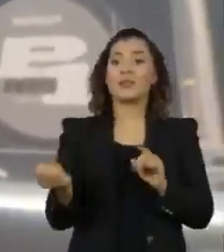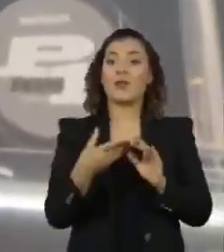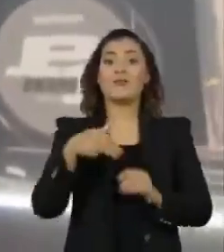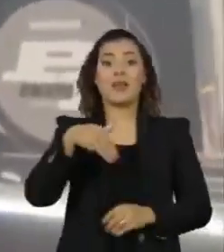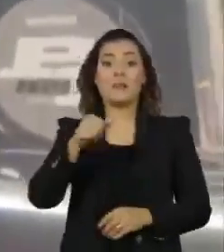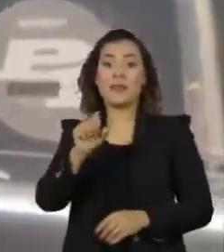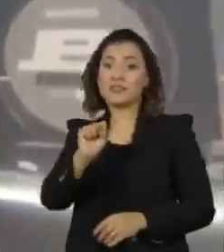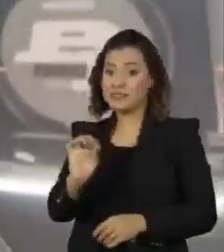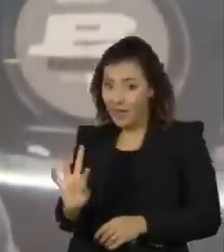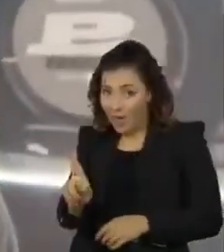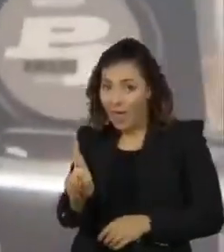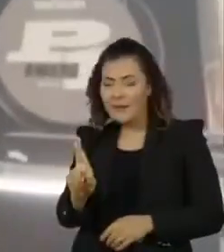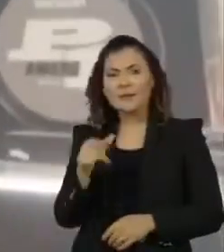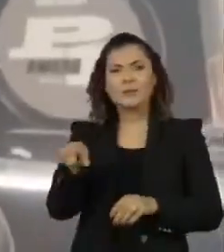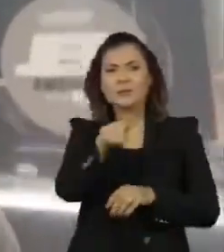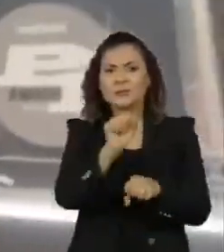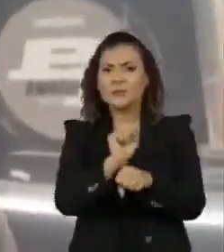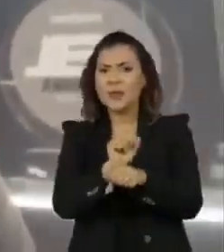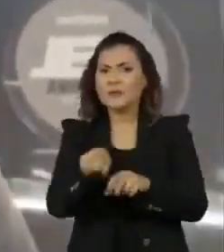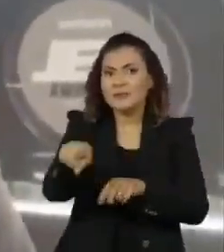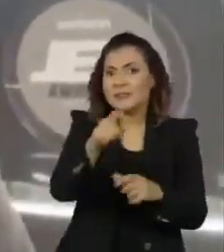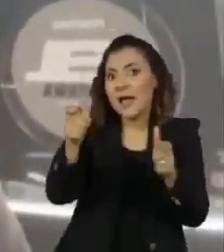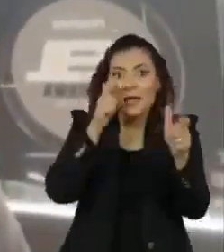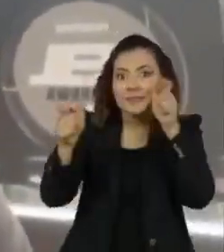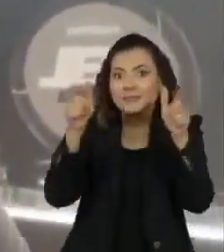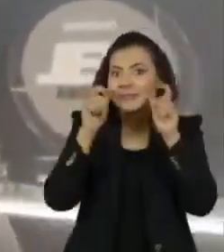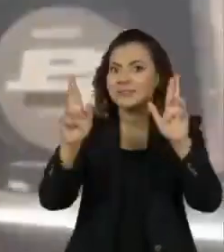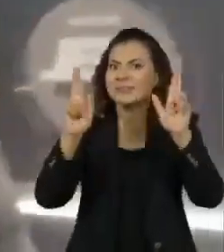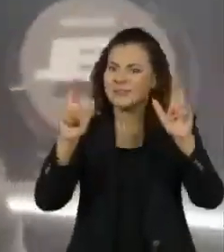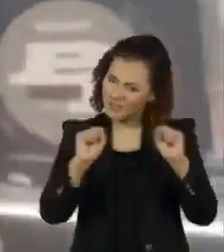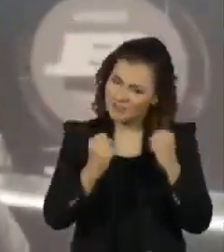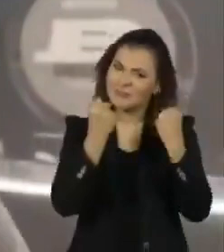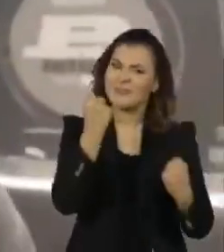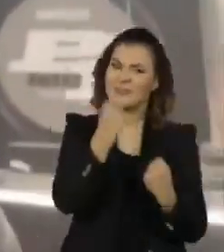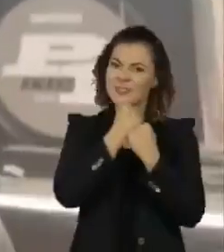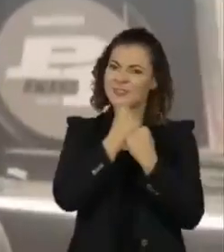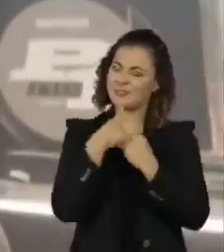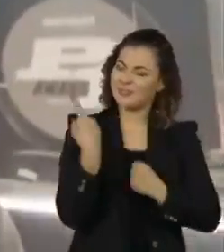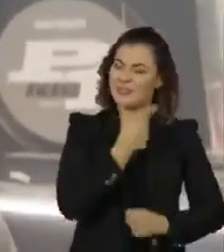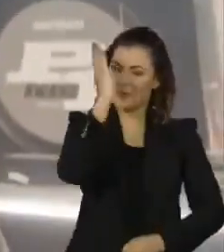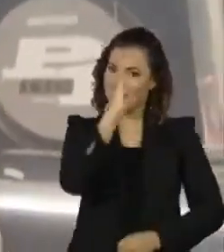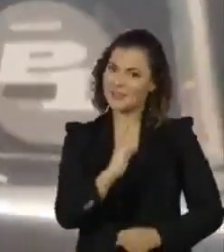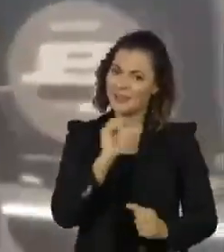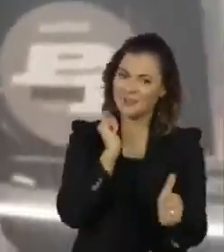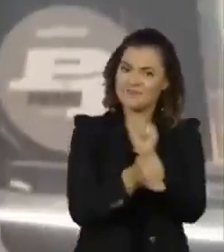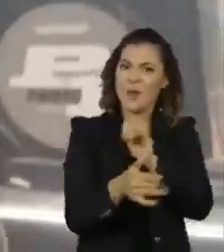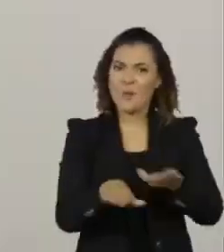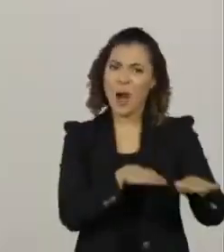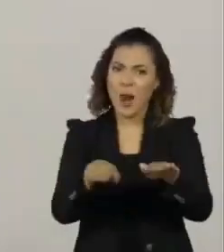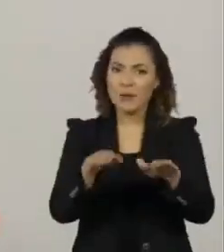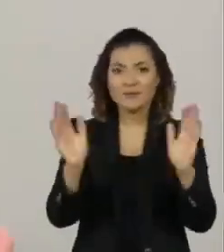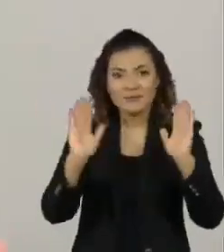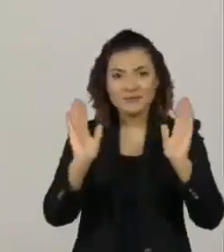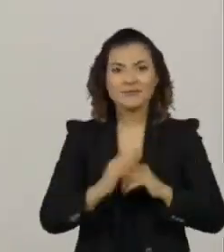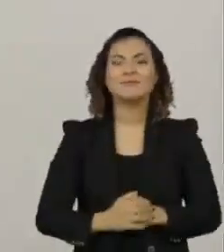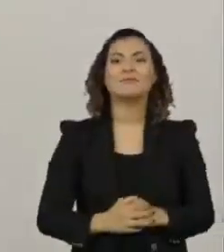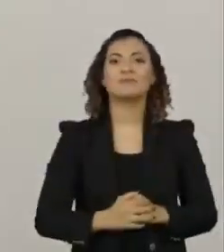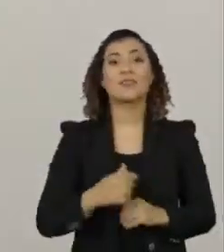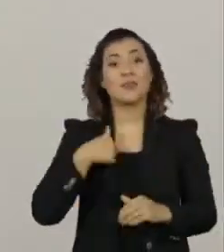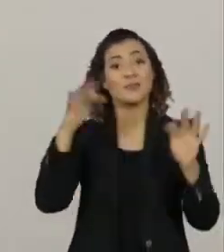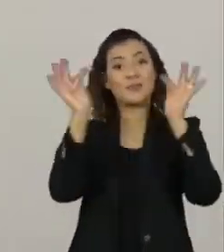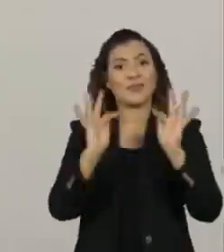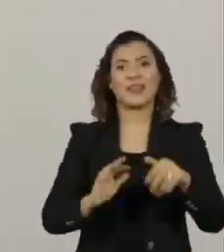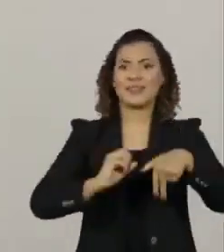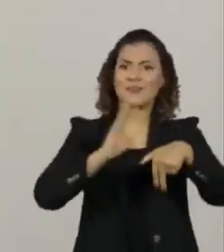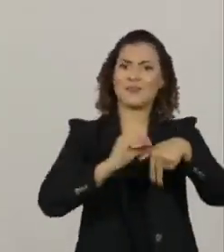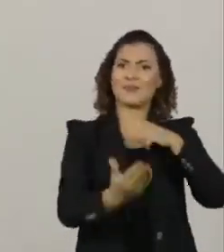equipe. Então espero todos vocês aí, dando aquela força para os brasileiros na pista, valeu? Eu tô super feliz, TV